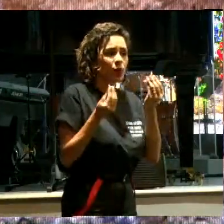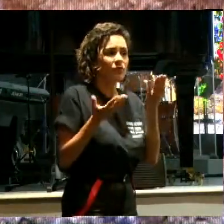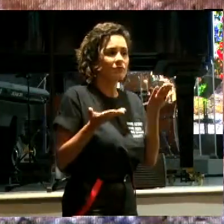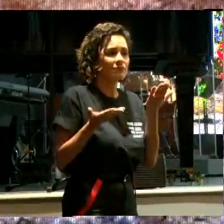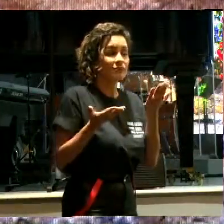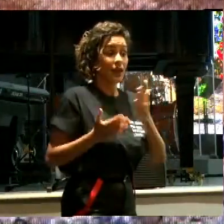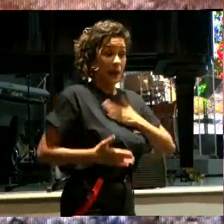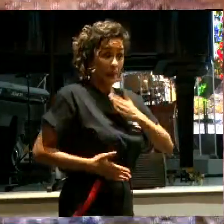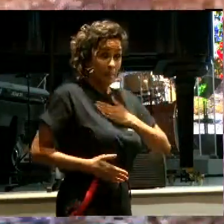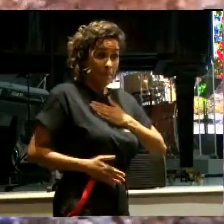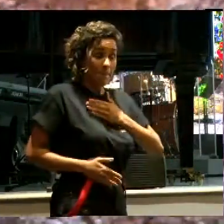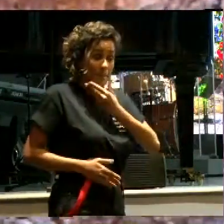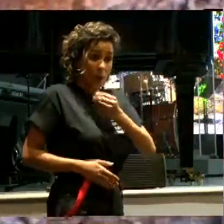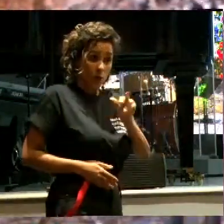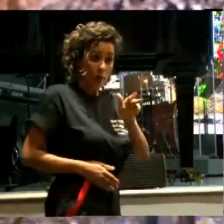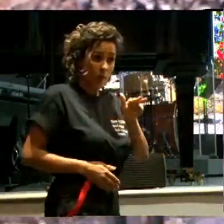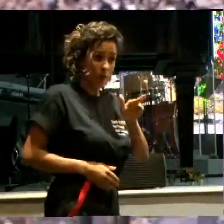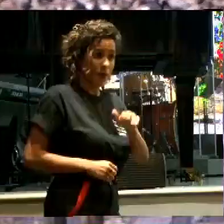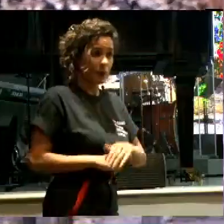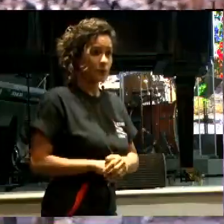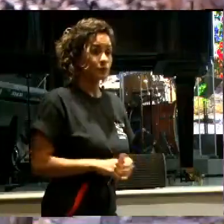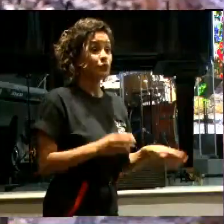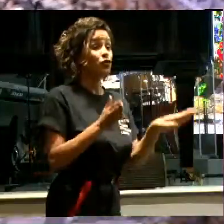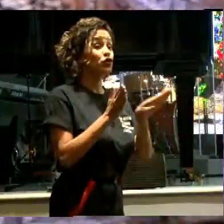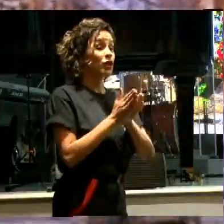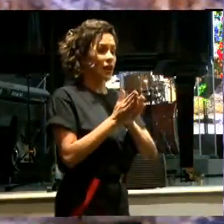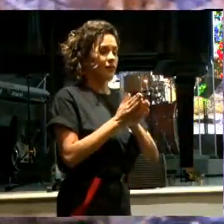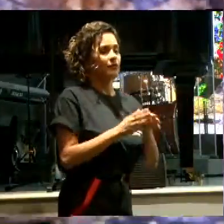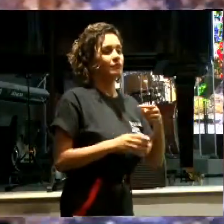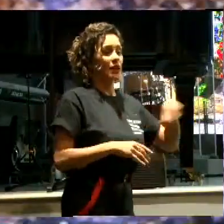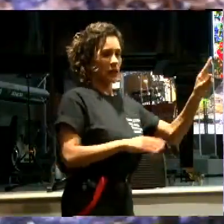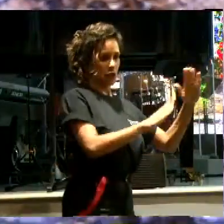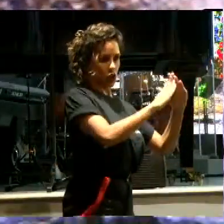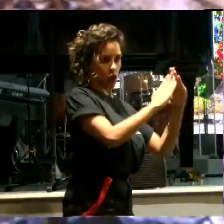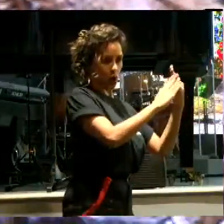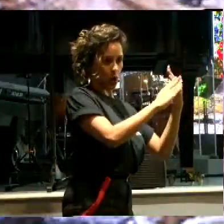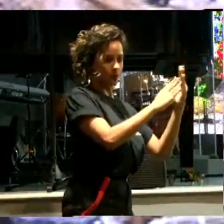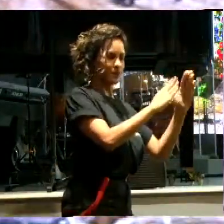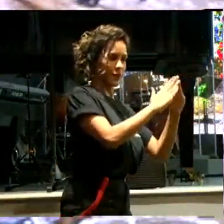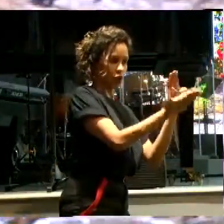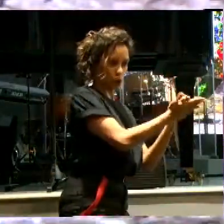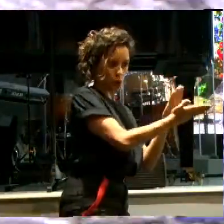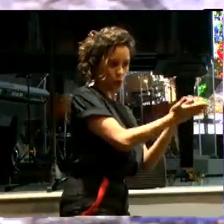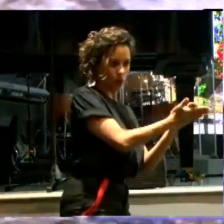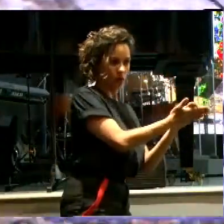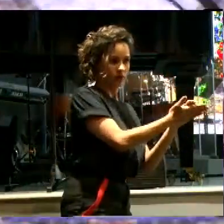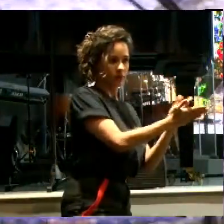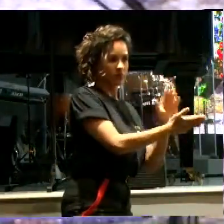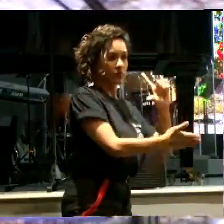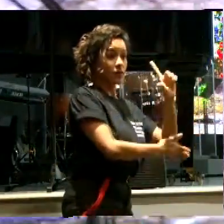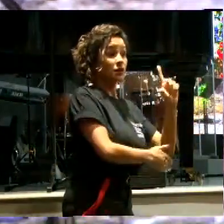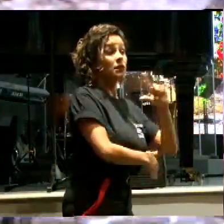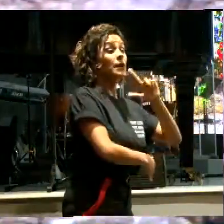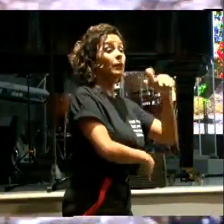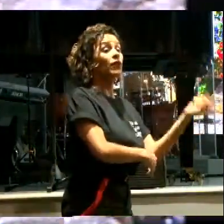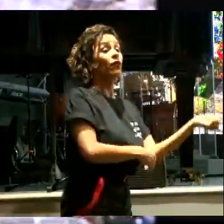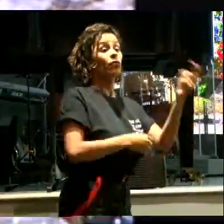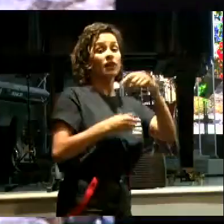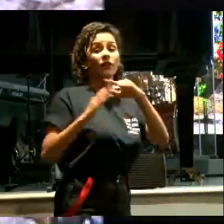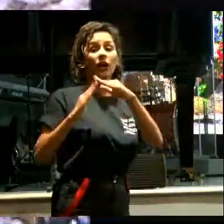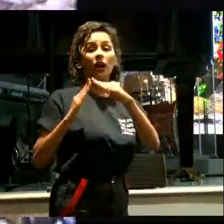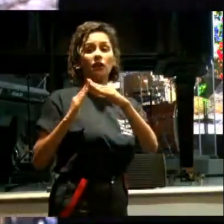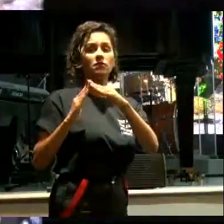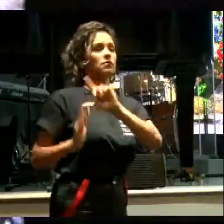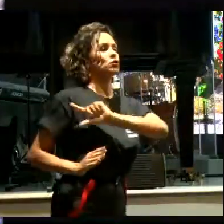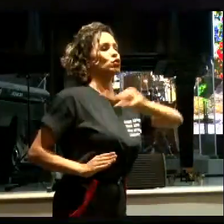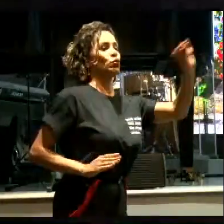o meu irmão, ele chegava do colégio, ele ia embora. Ele sumia, ele só voltava de noite.